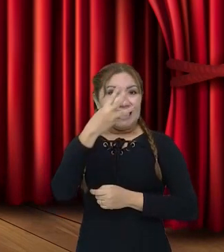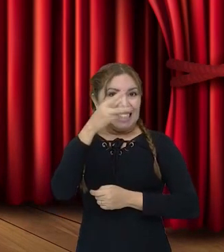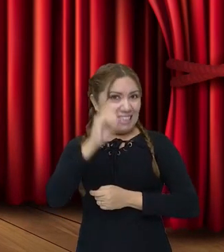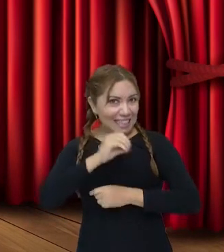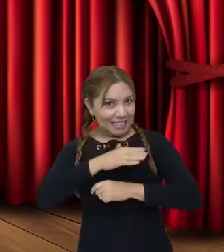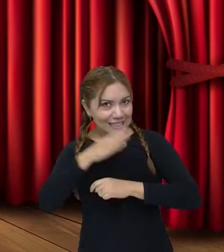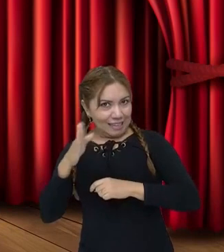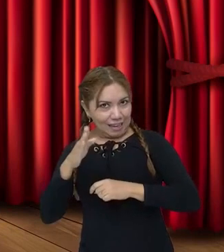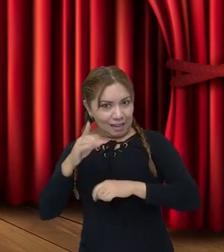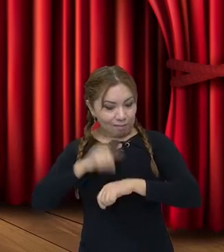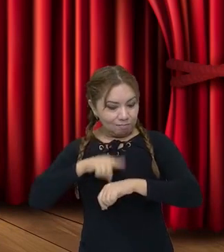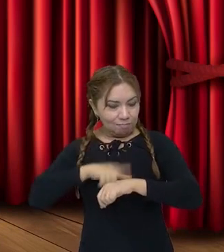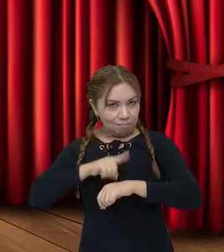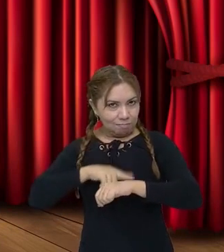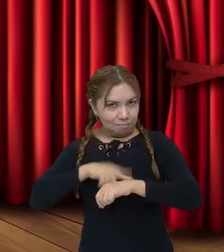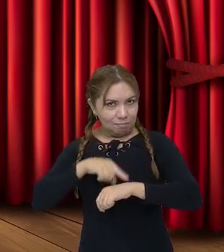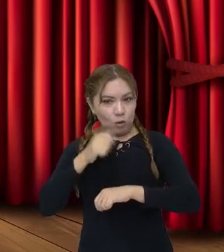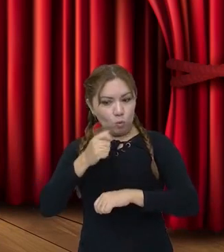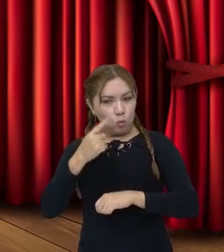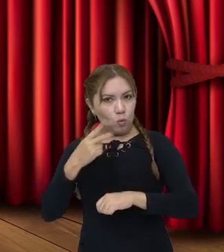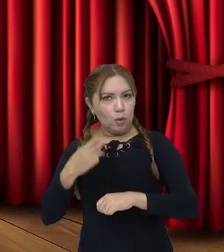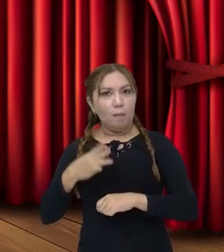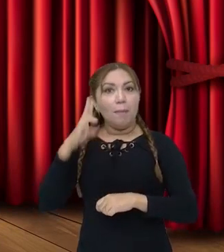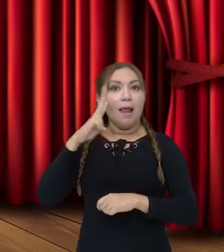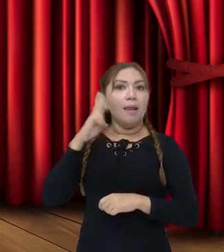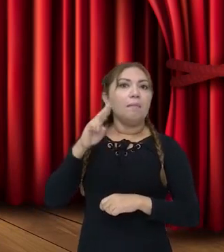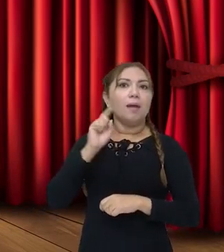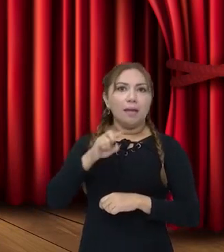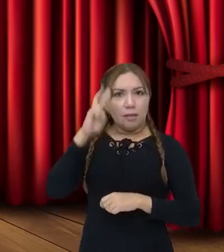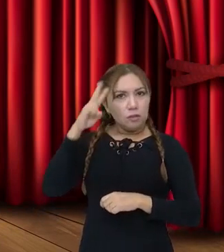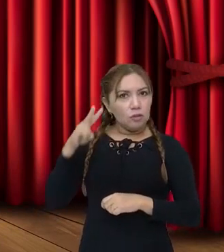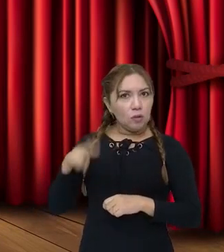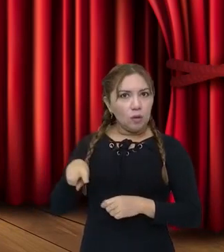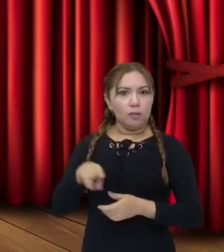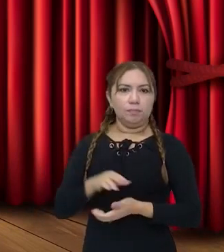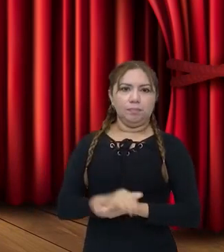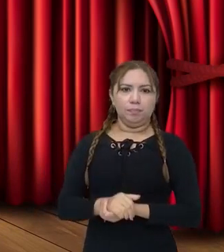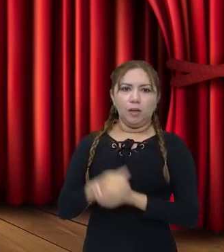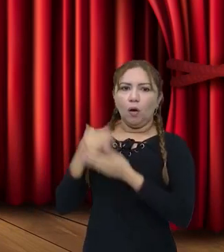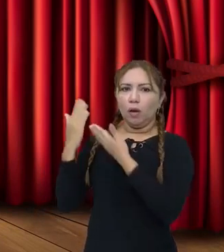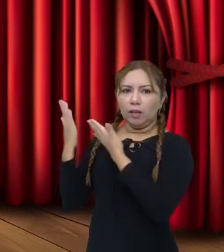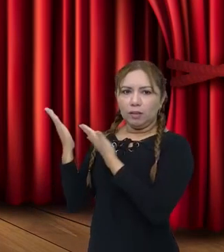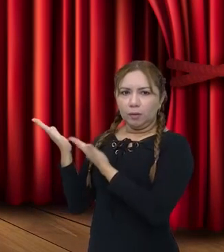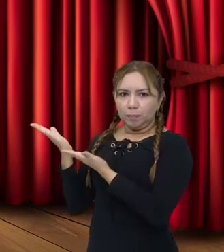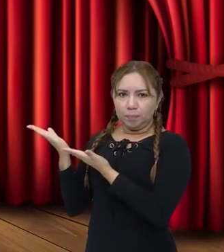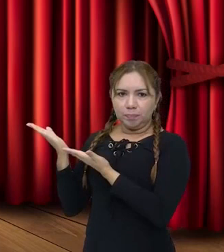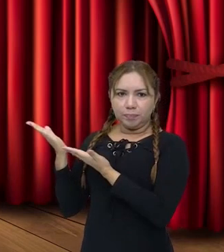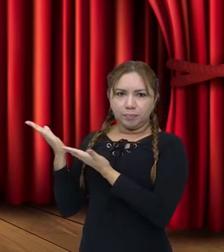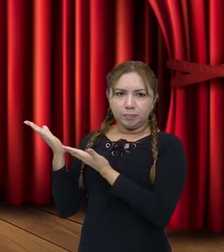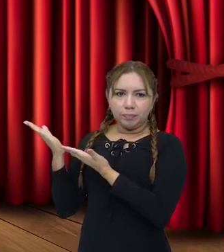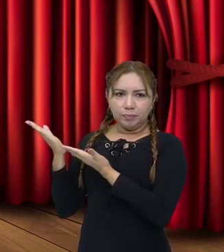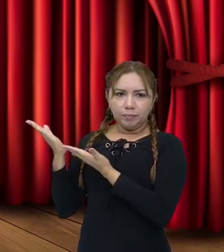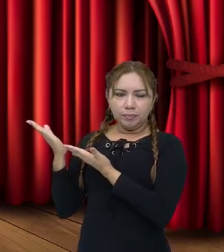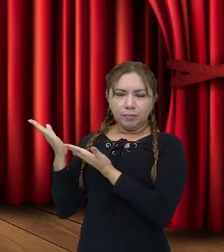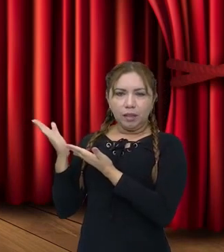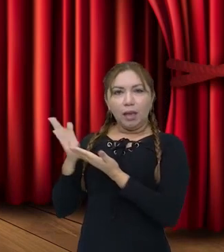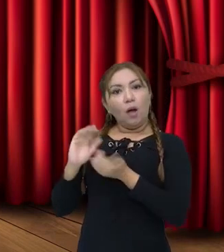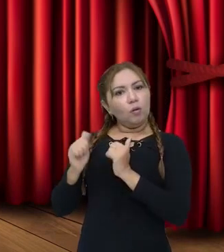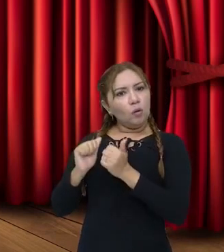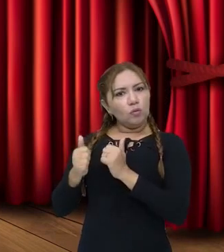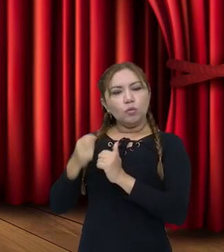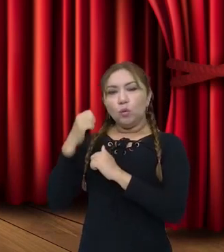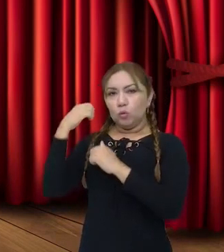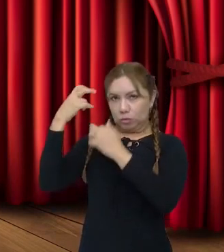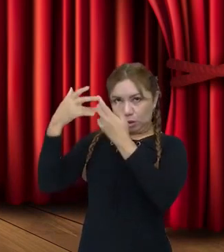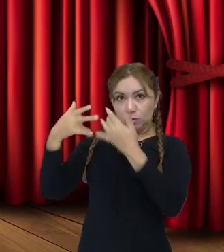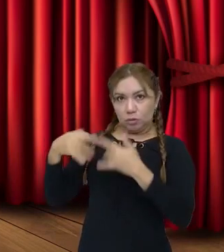para aprender, para se lembrar da nossa historinha. Olha só o que está aparecendo, o nosso jogo do